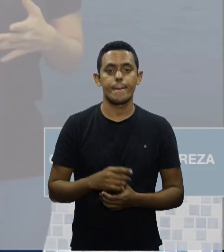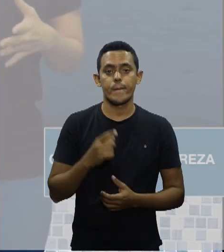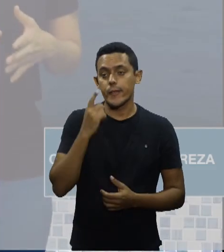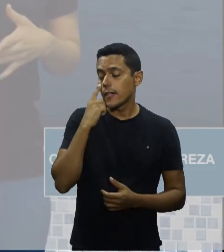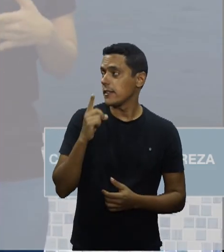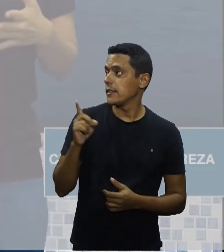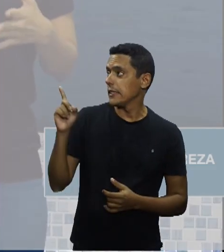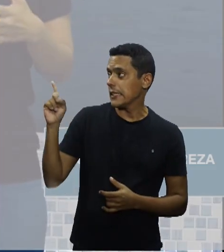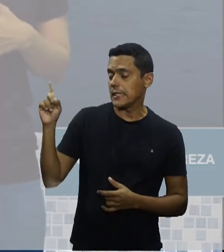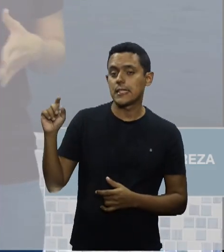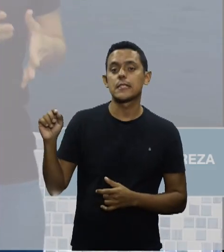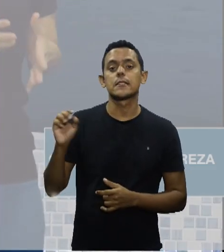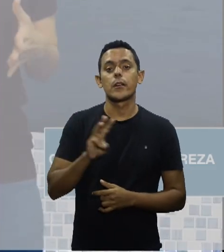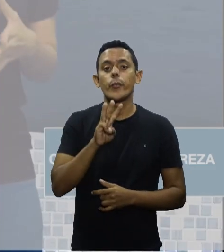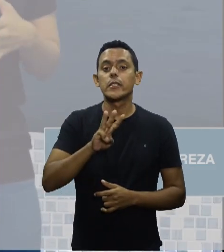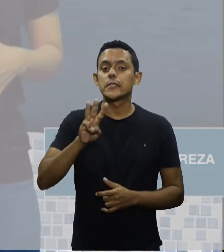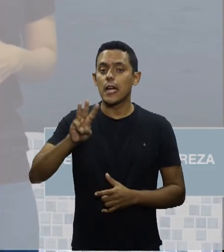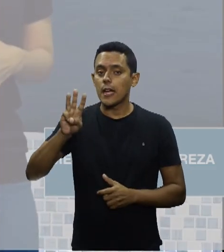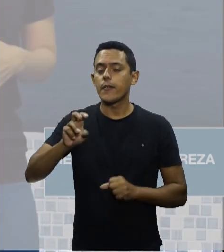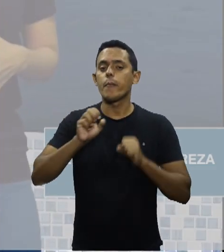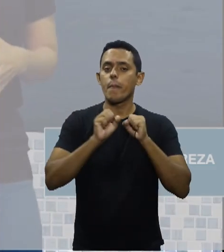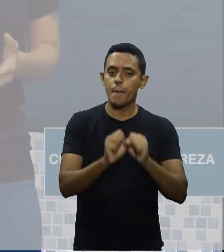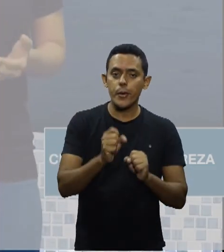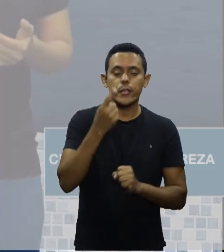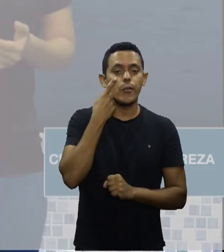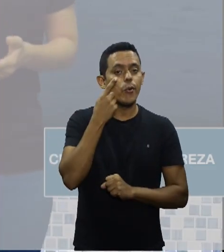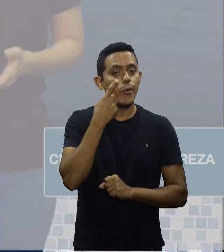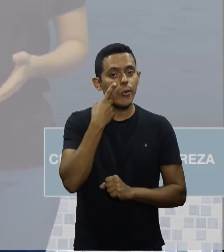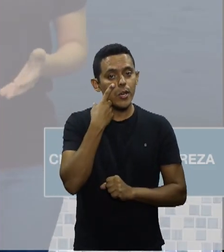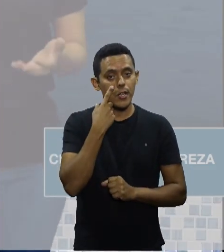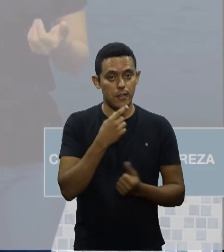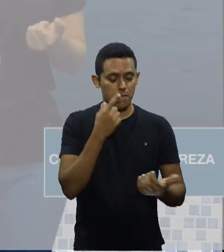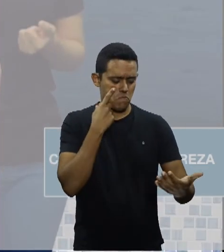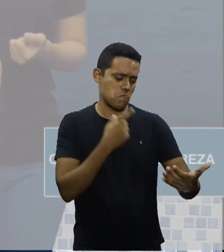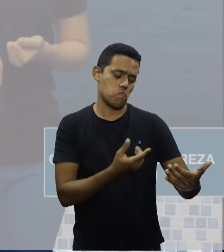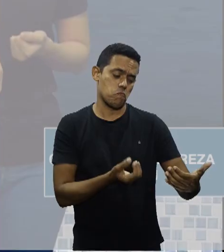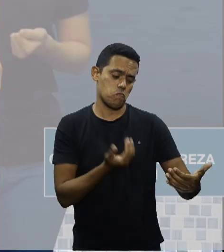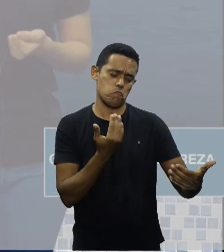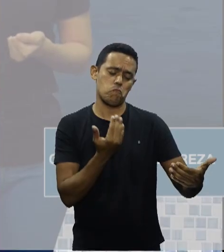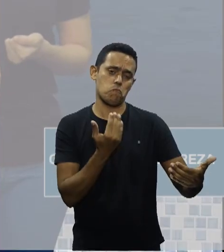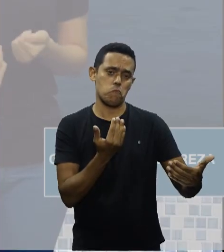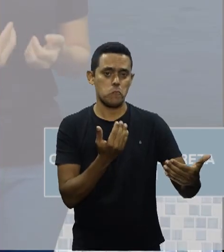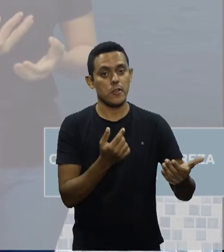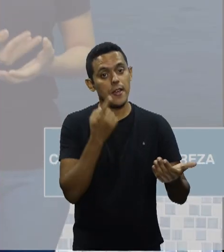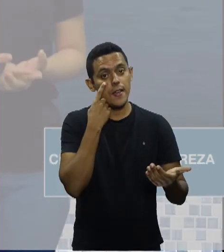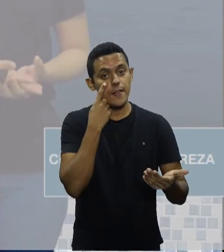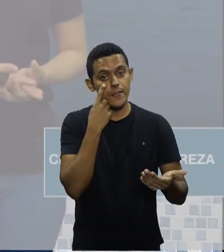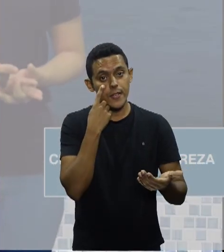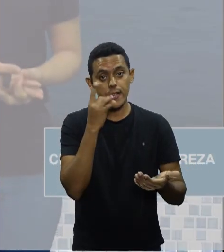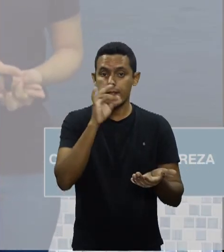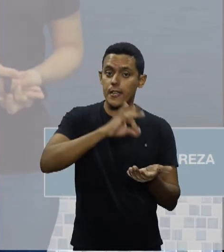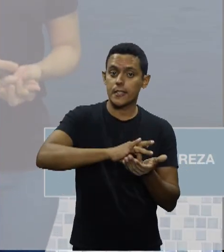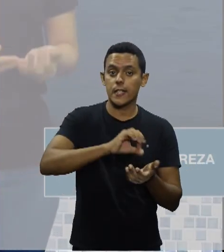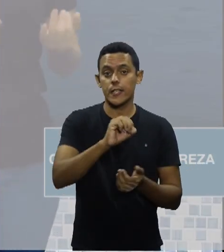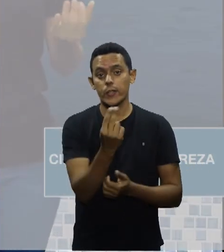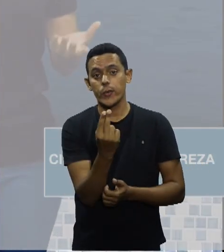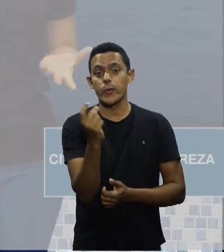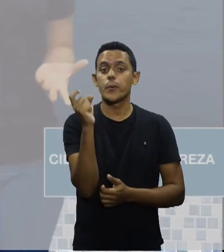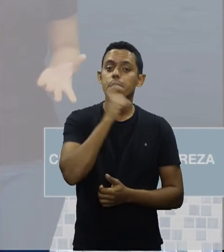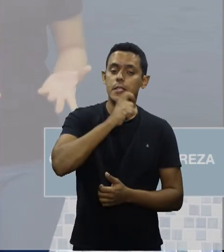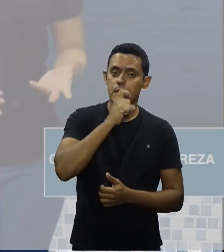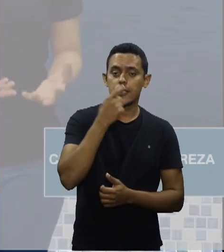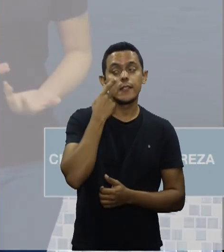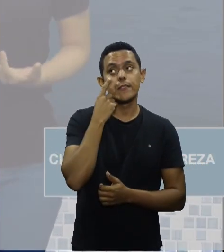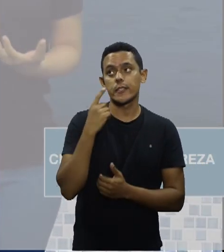você consultar se essa notícia é falsa ou não uma outra um outro local de consulta é a agência lupa né é